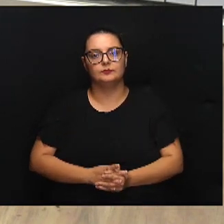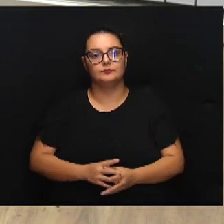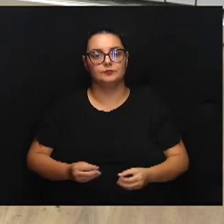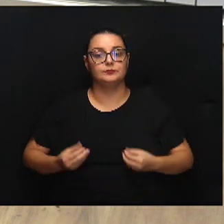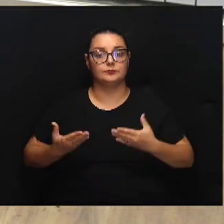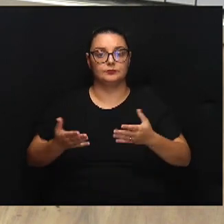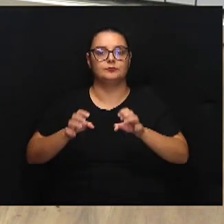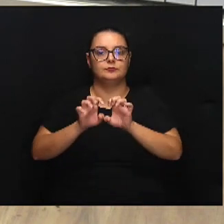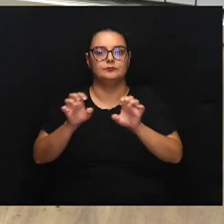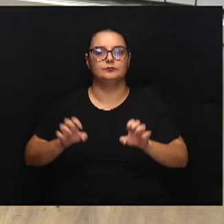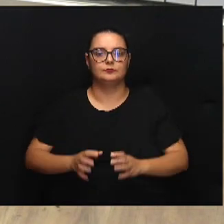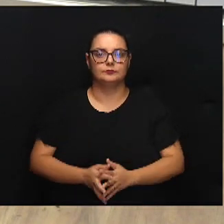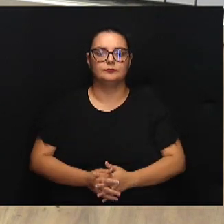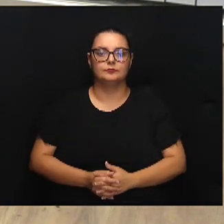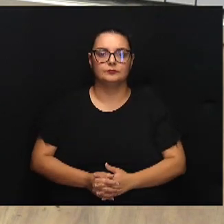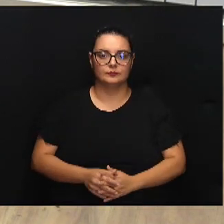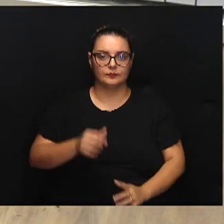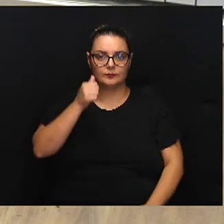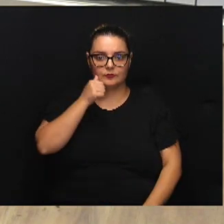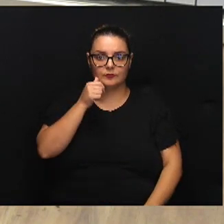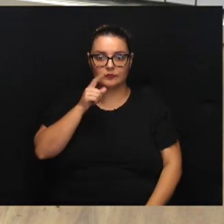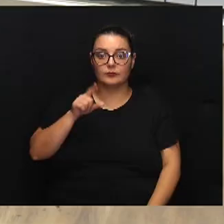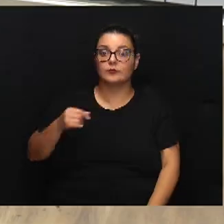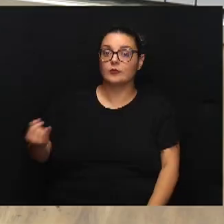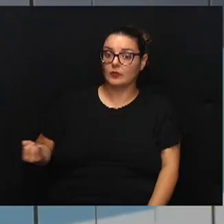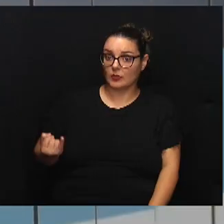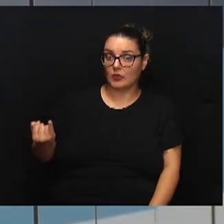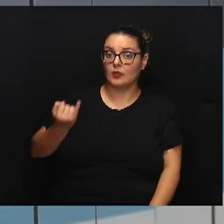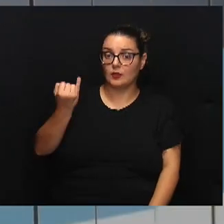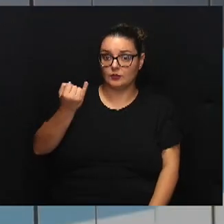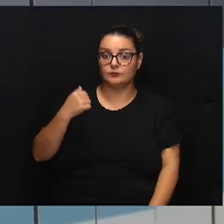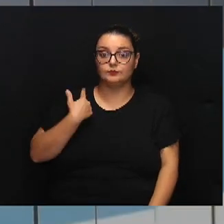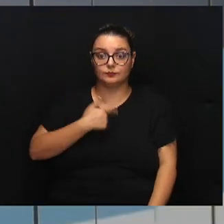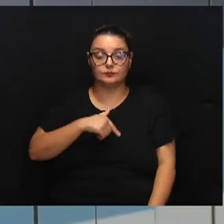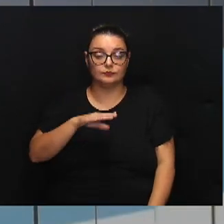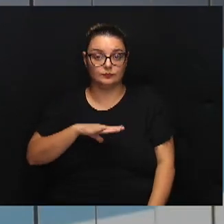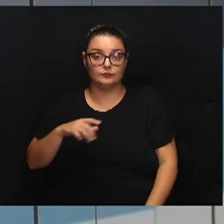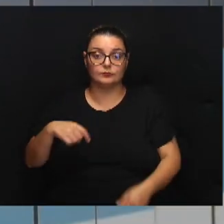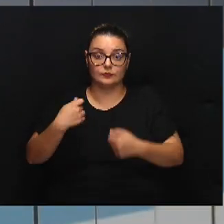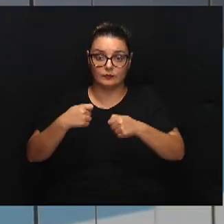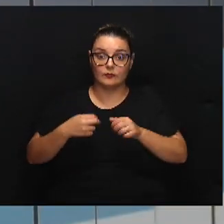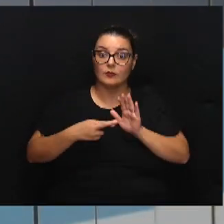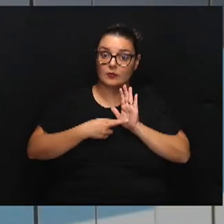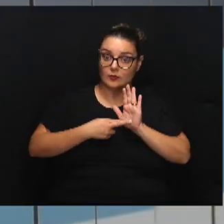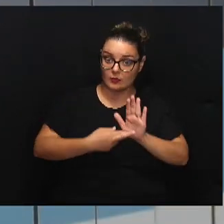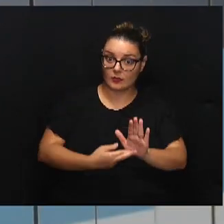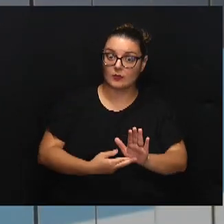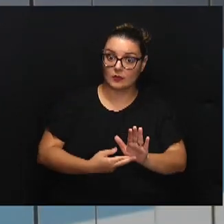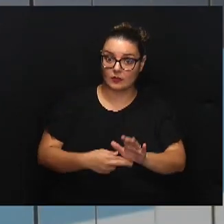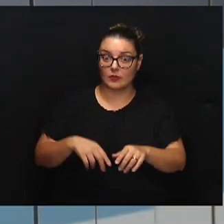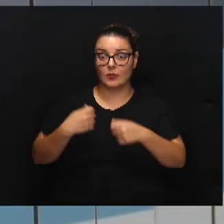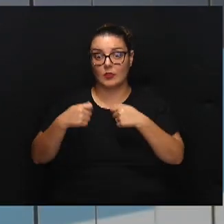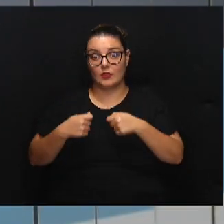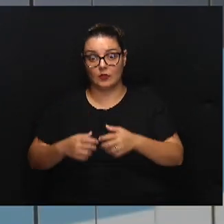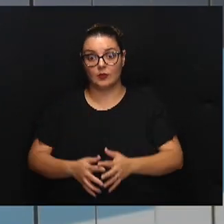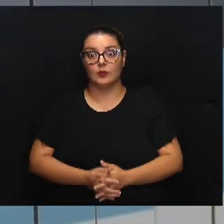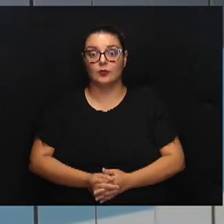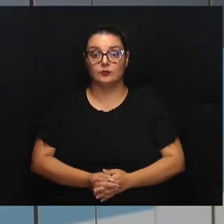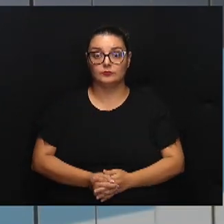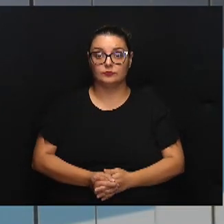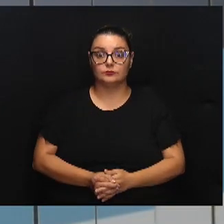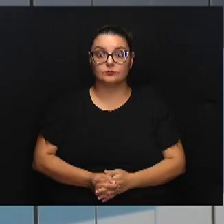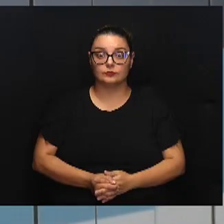essa estrutura para a mulher? É fundamental, né? A gente está numa cidade que precisa ser referência, precisa